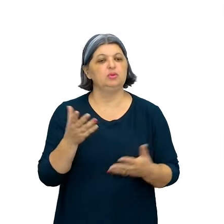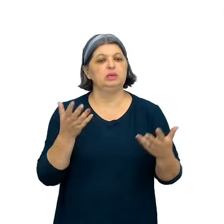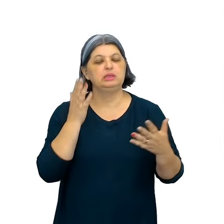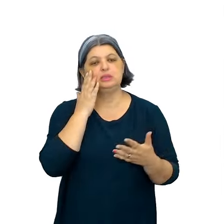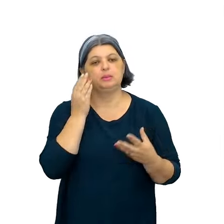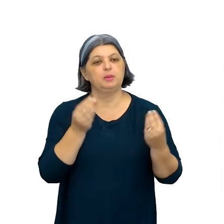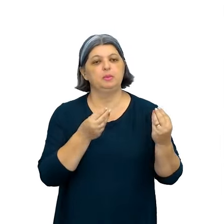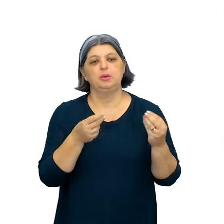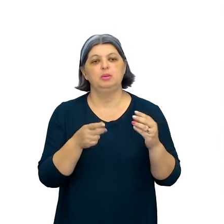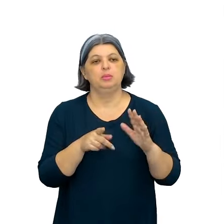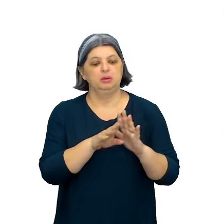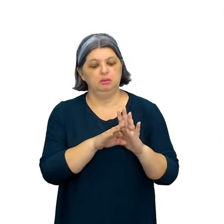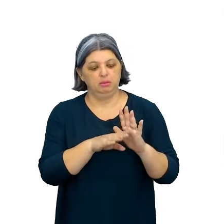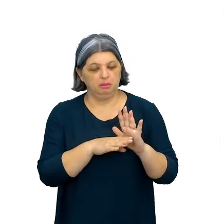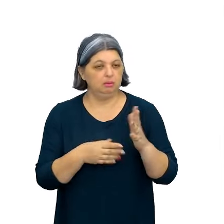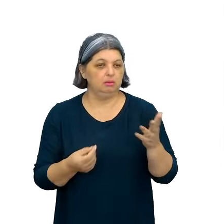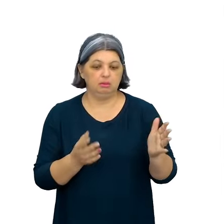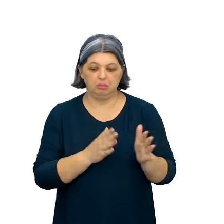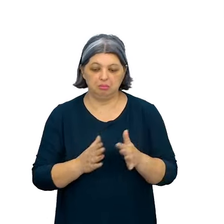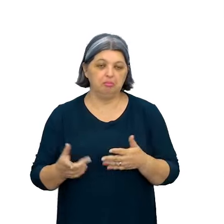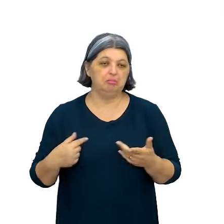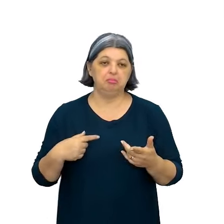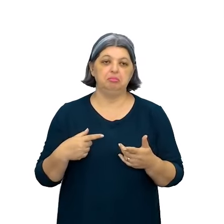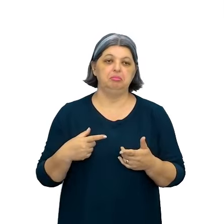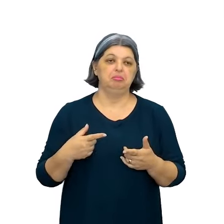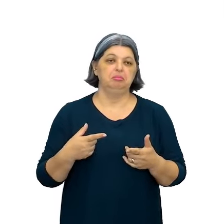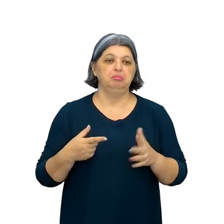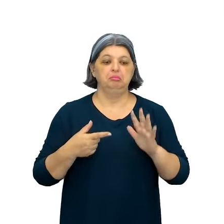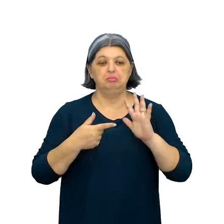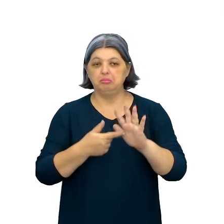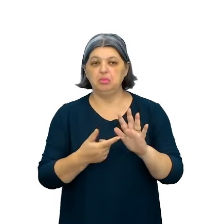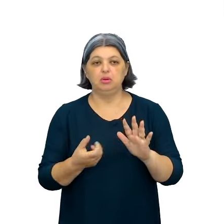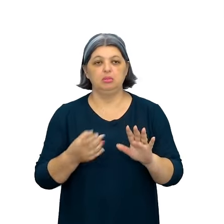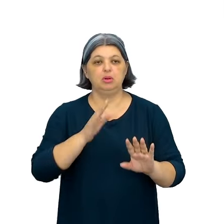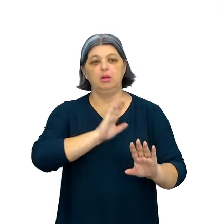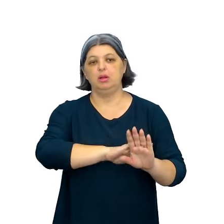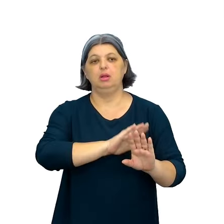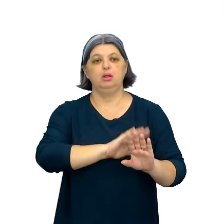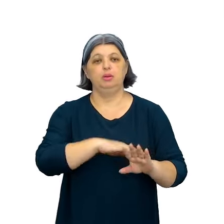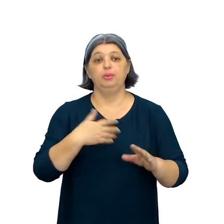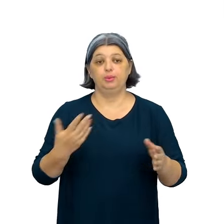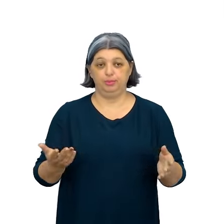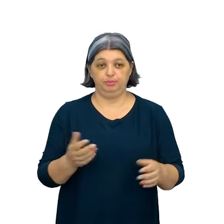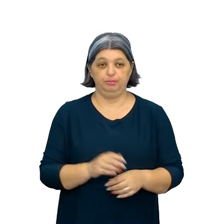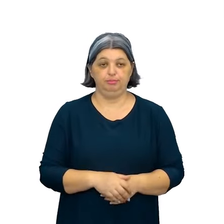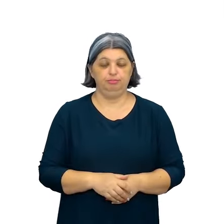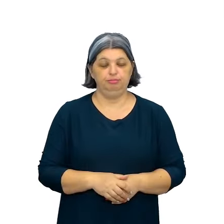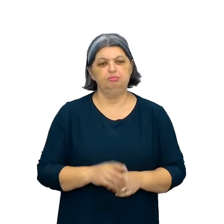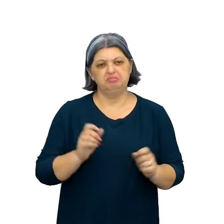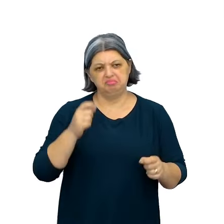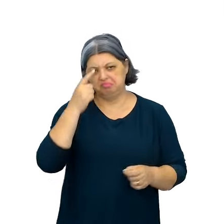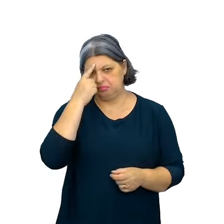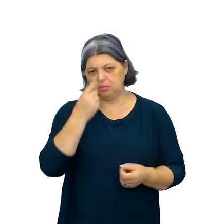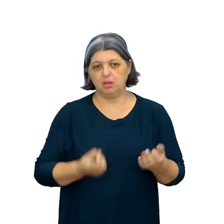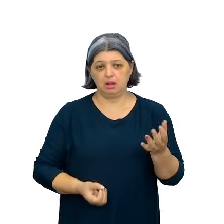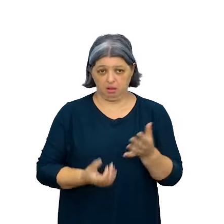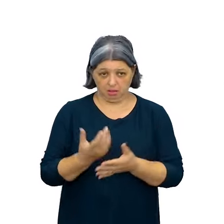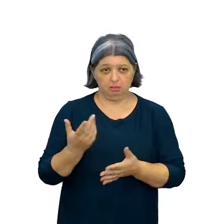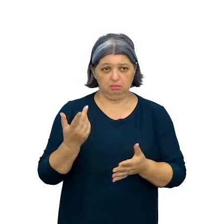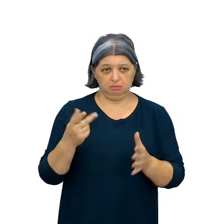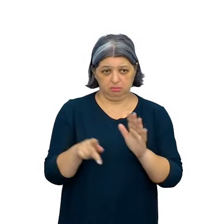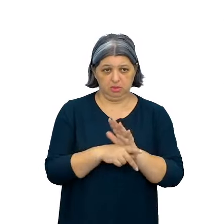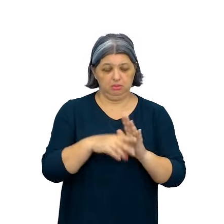que ele está em localização de informações, seja implícita ou seja explícita. Né? O professor, então, poderia criar, né, uma